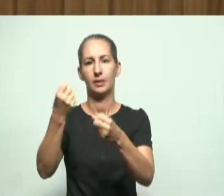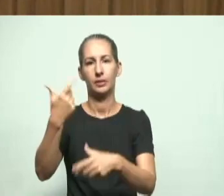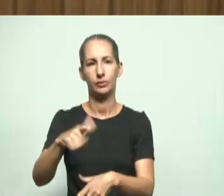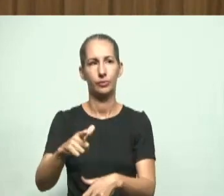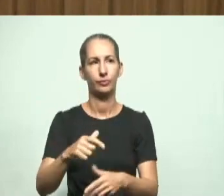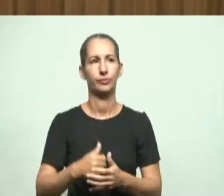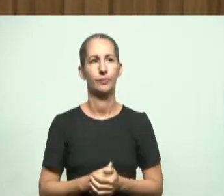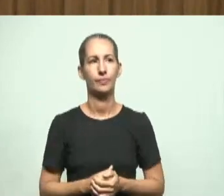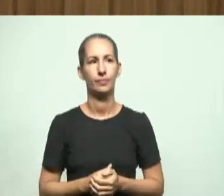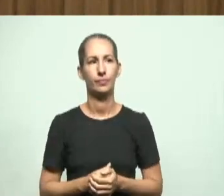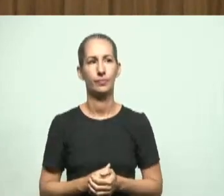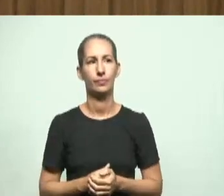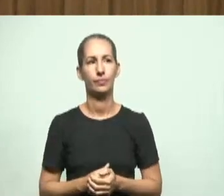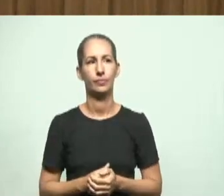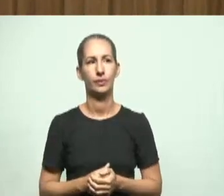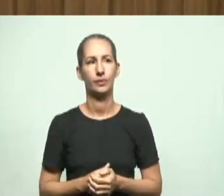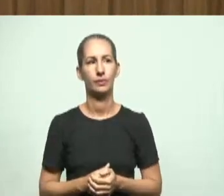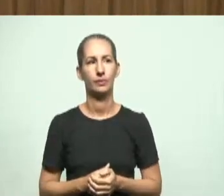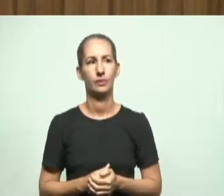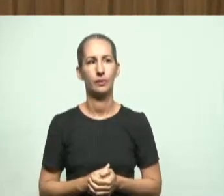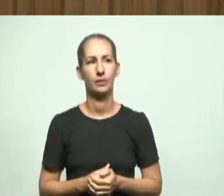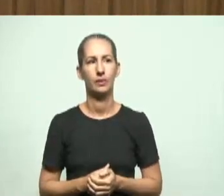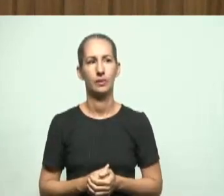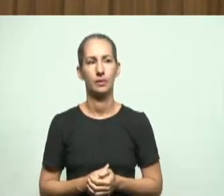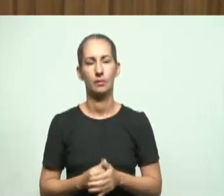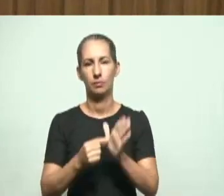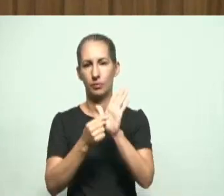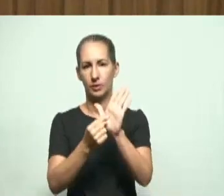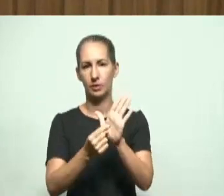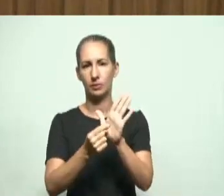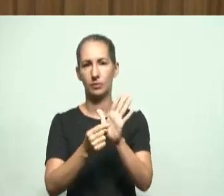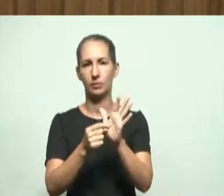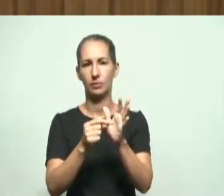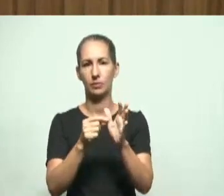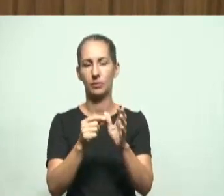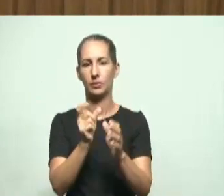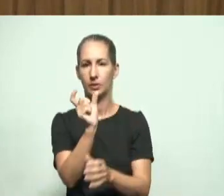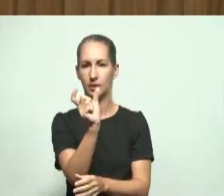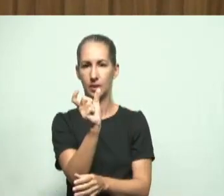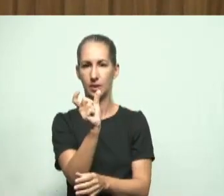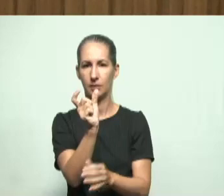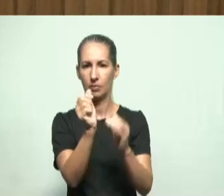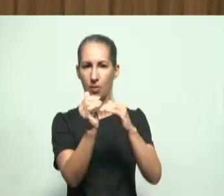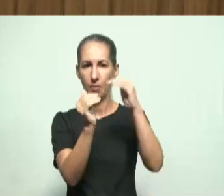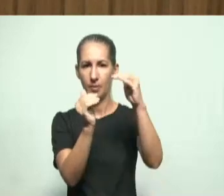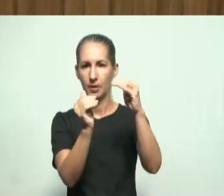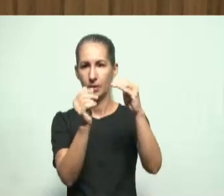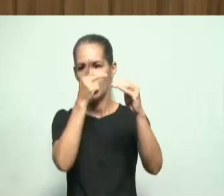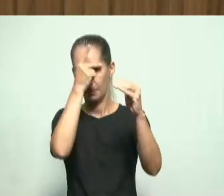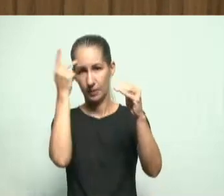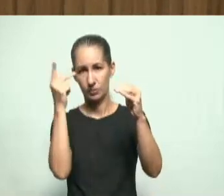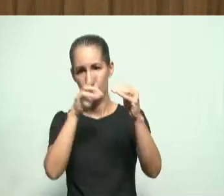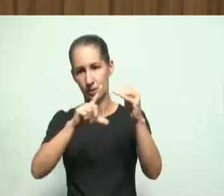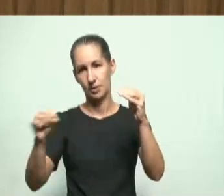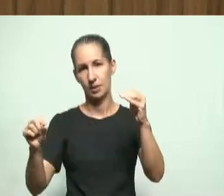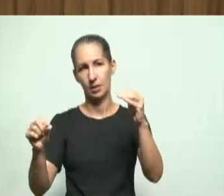vai funcionar. E nem vai. Porque o modelo de tarifa, senhor presidente, você aumenta, aí o passageiro sai do transporte. Aí você tem que aumentar